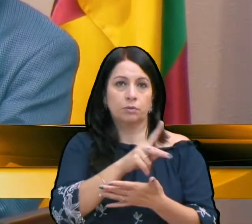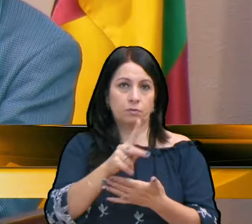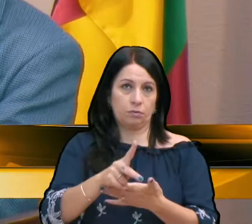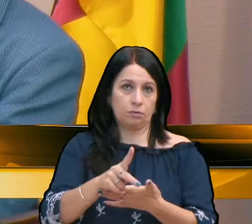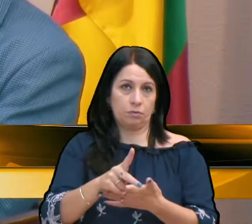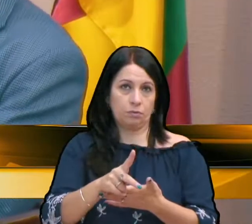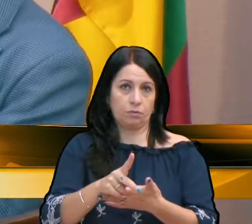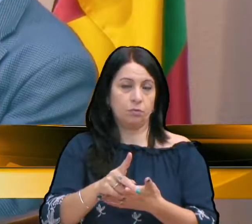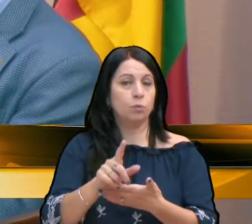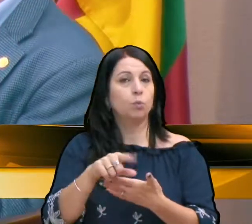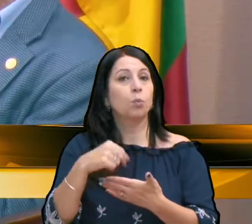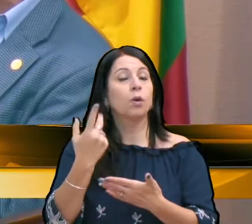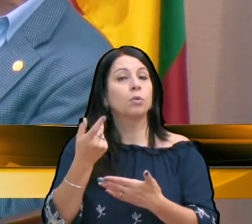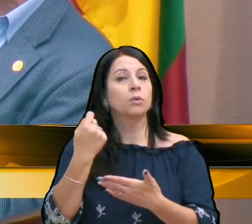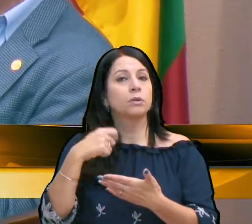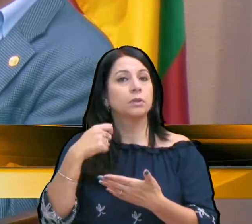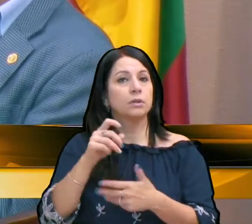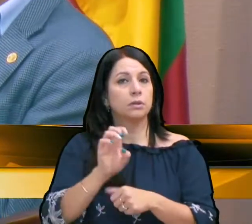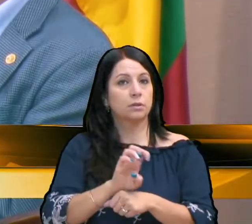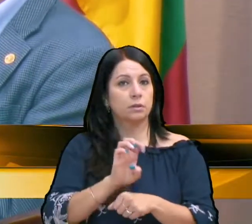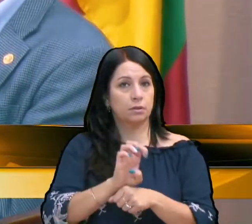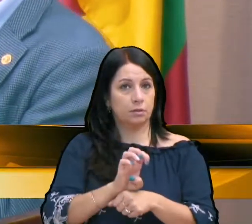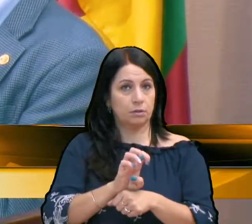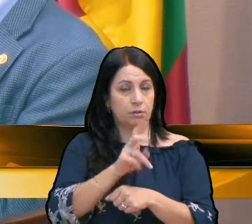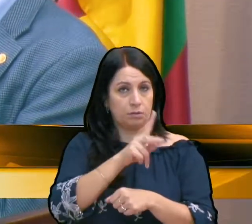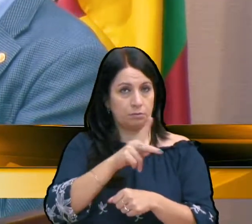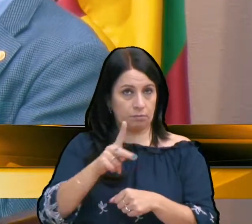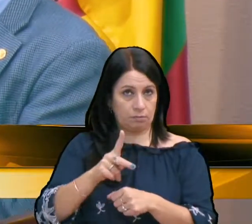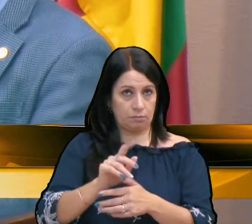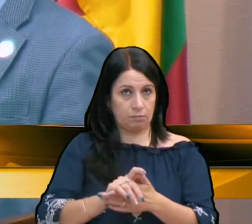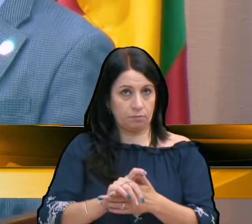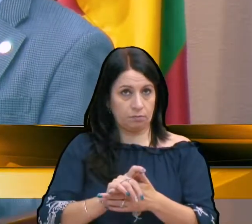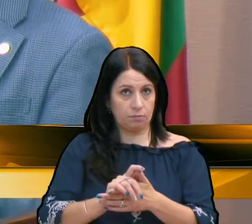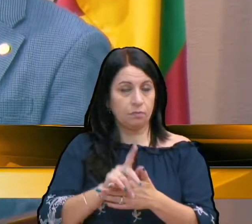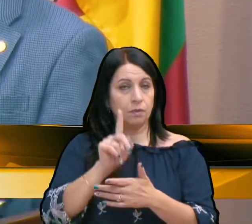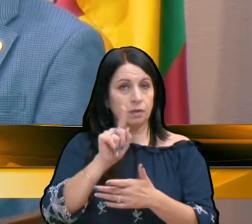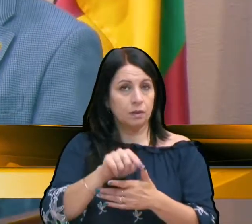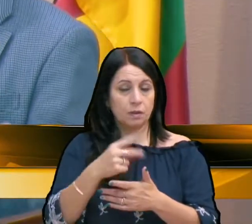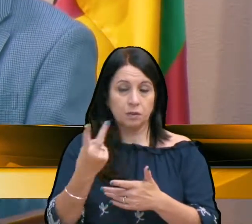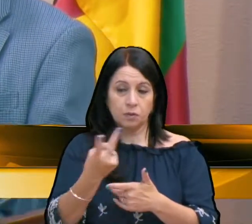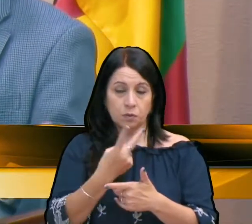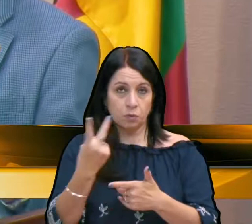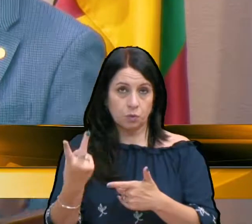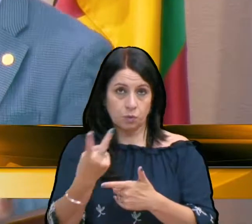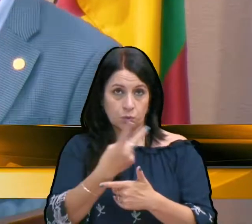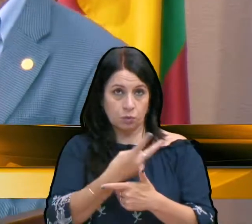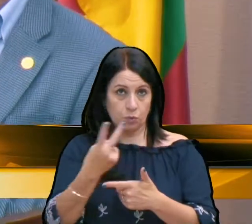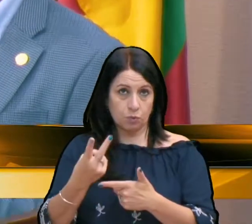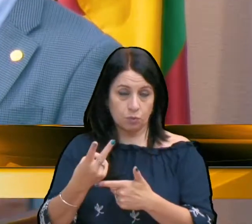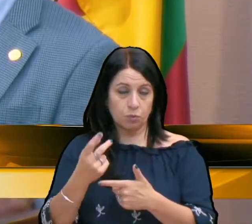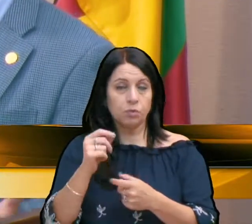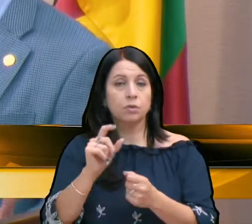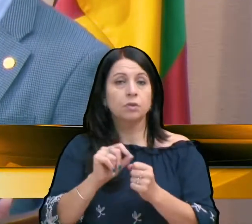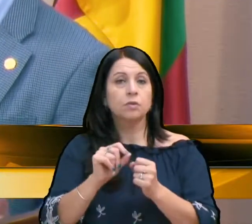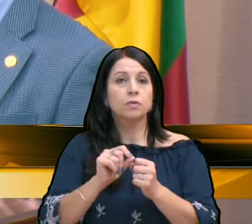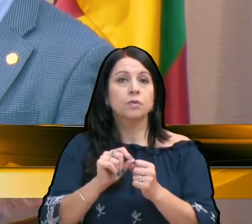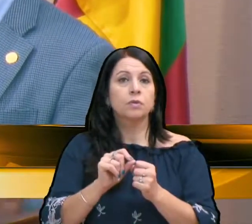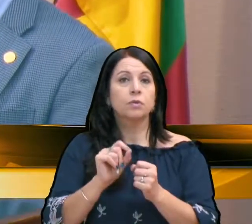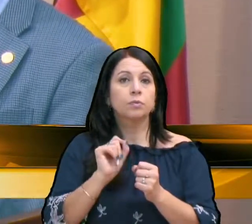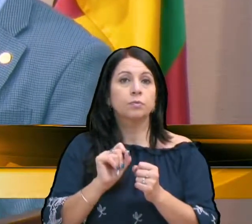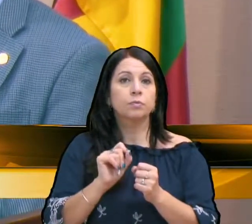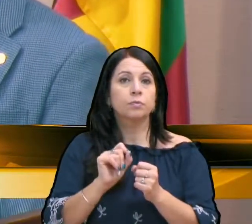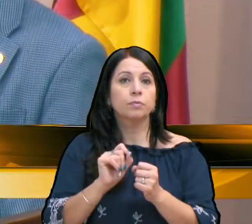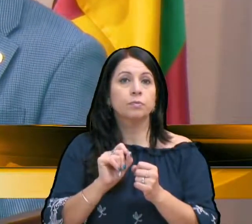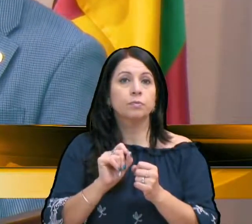professores? Qual é a necessidade do estado de professores? E essas duas, esses dois entes faziam o quê?